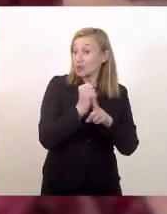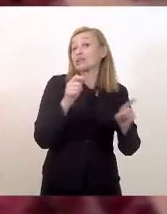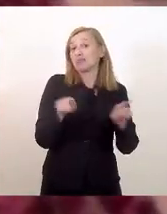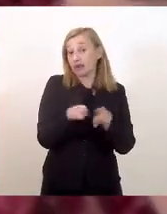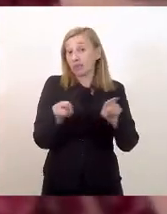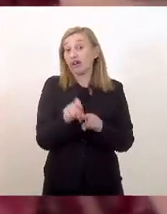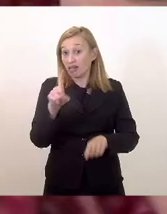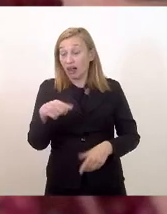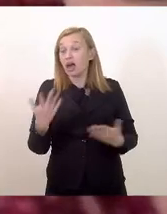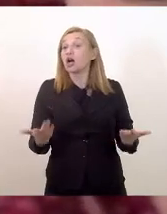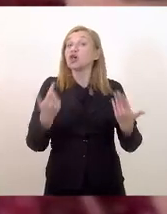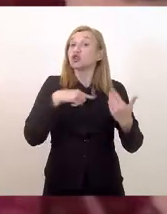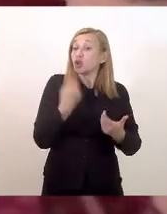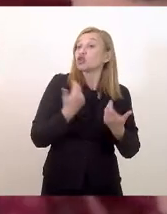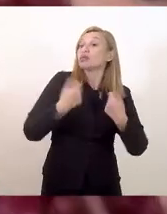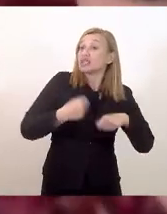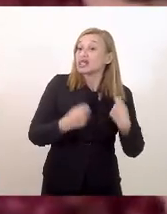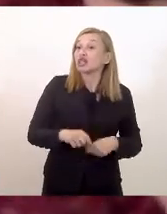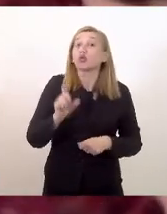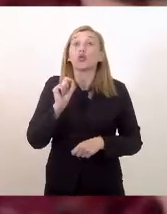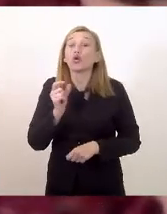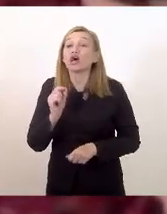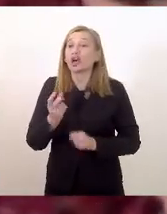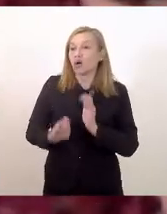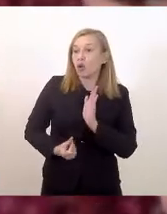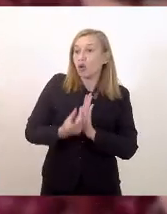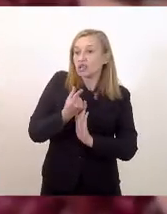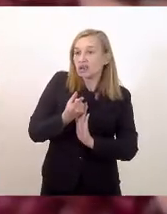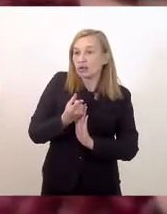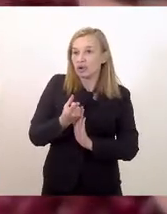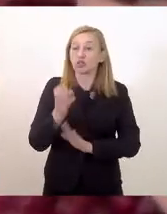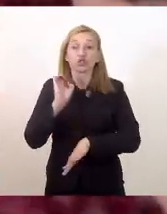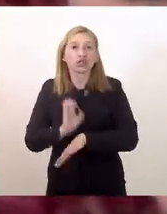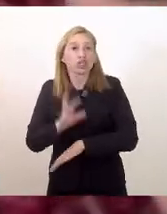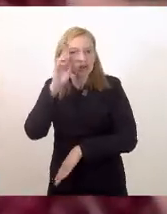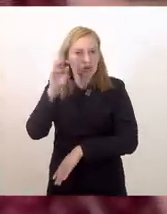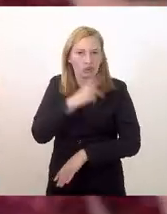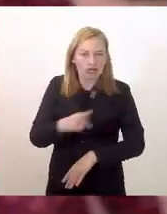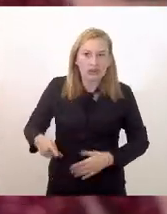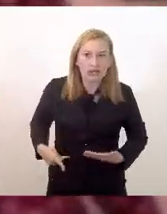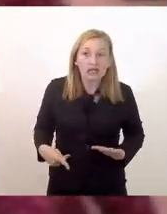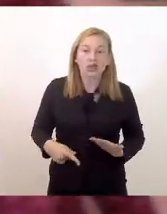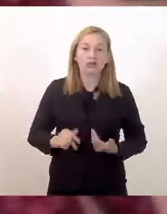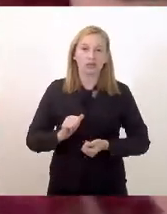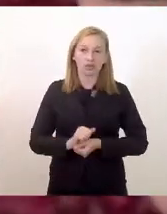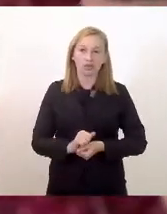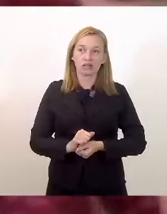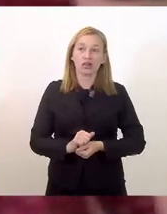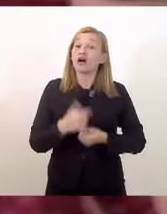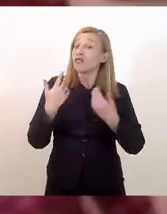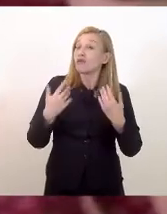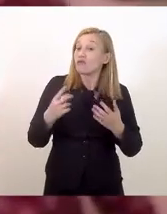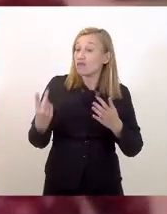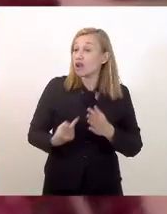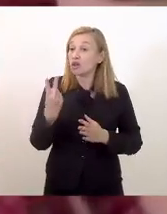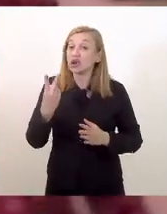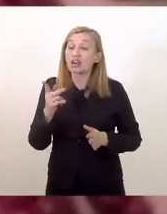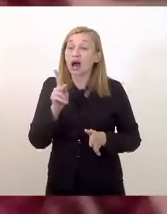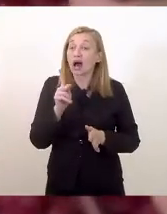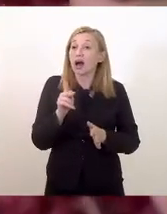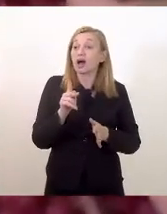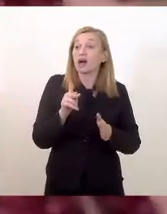Então, nós precisamos que o orçamento do Estado, presidente, privilegie a política de